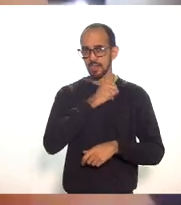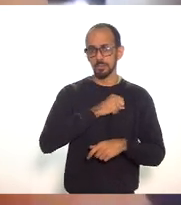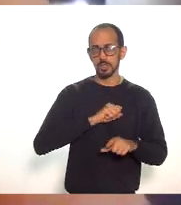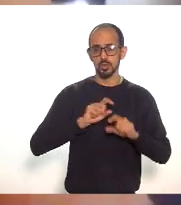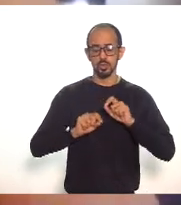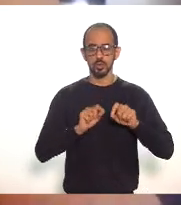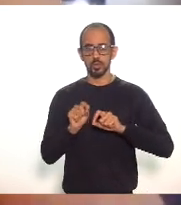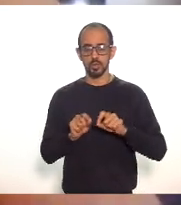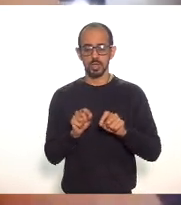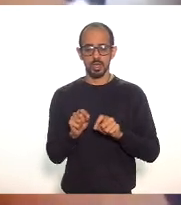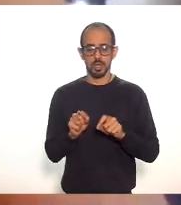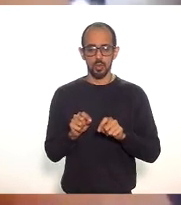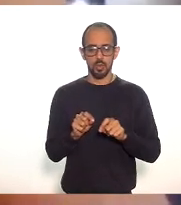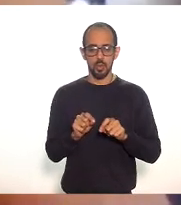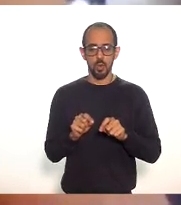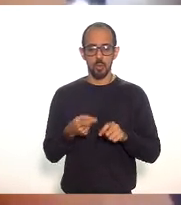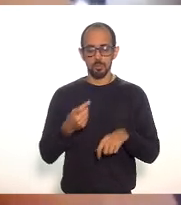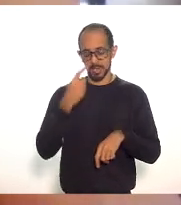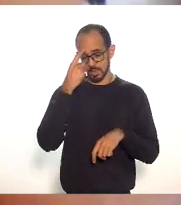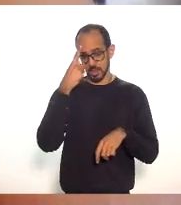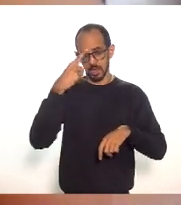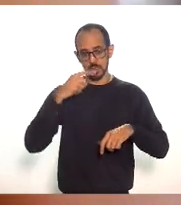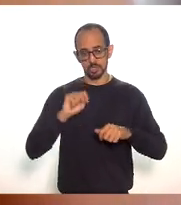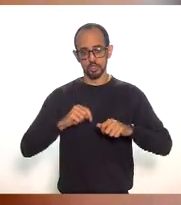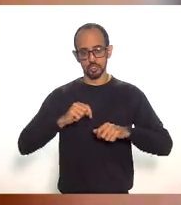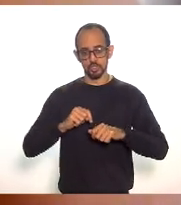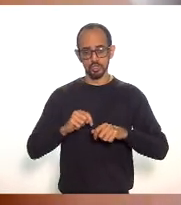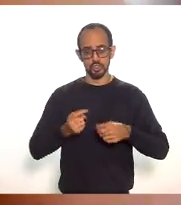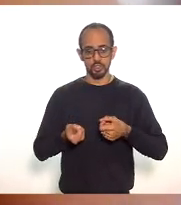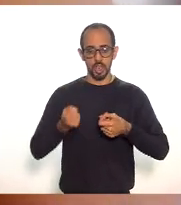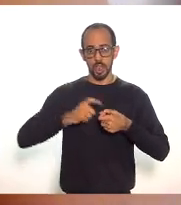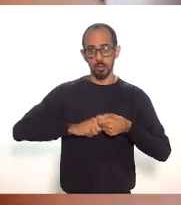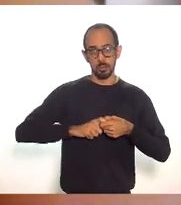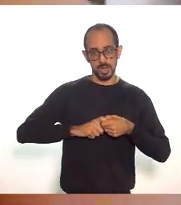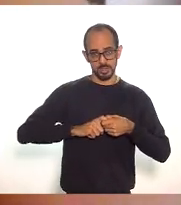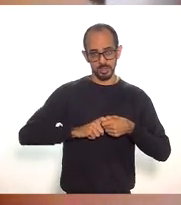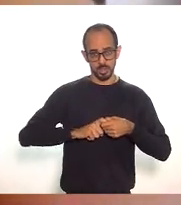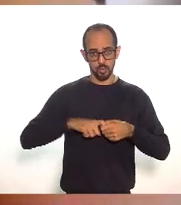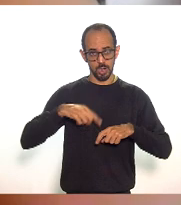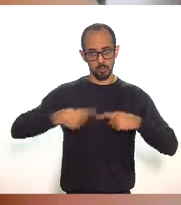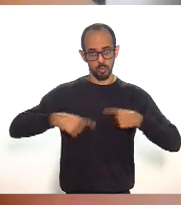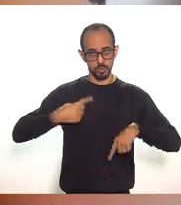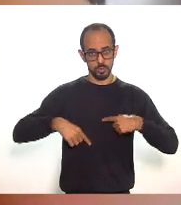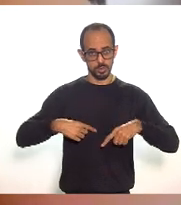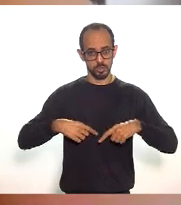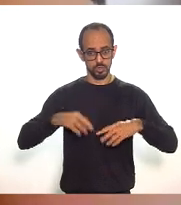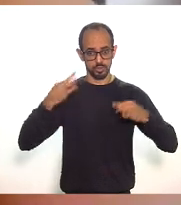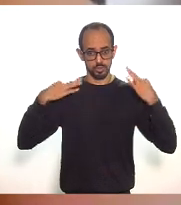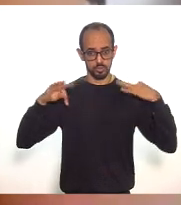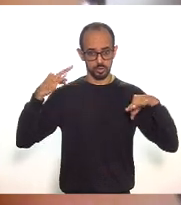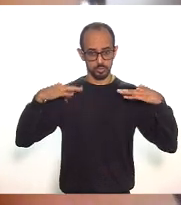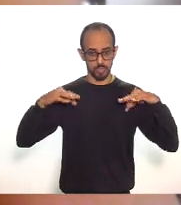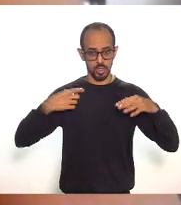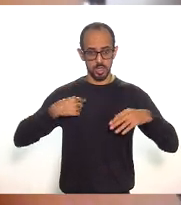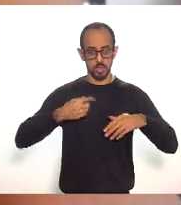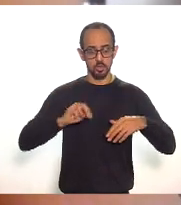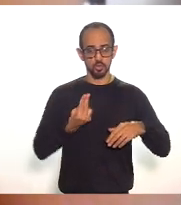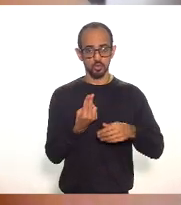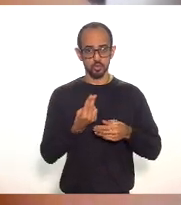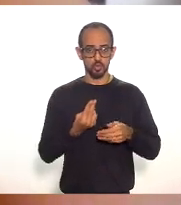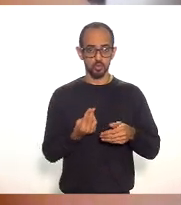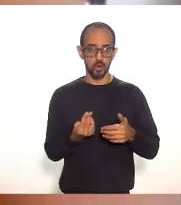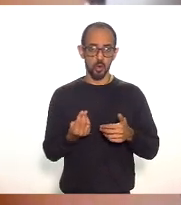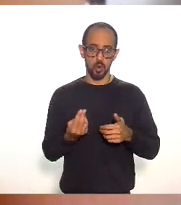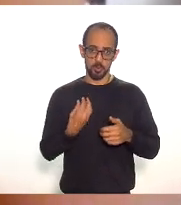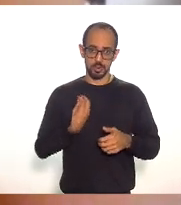de fomento da política de recuperação do turismo no estado do Rio. Então, eu sou membro da Comissão de Turismo, a Comissão de